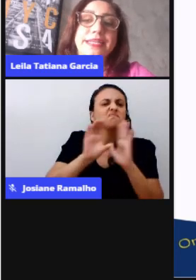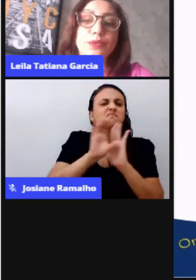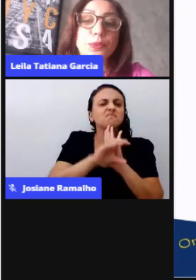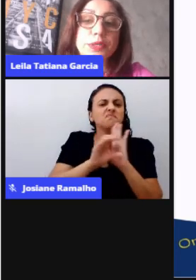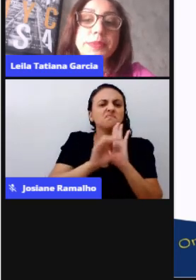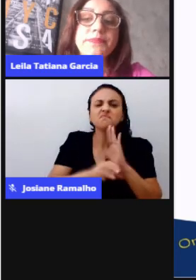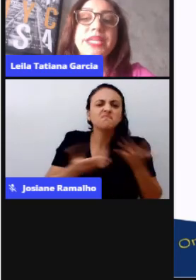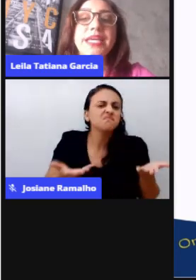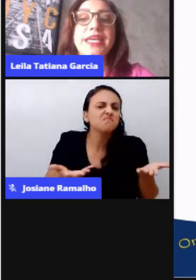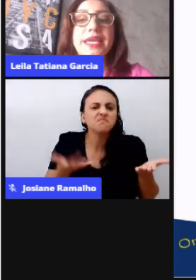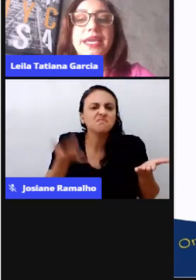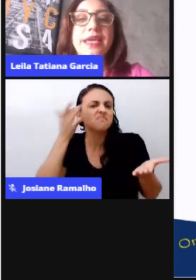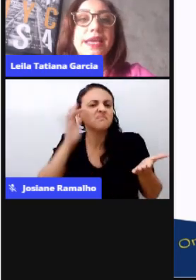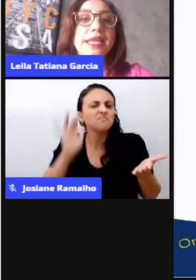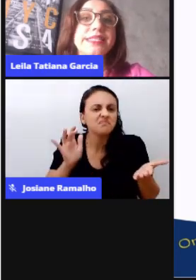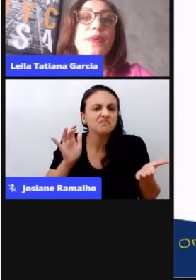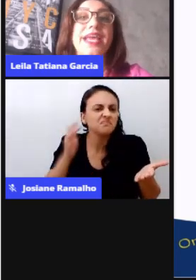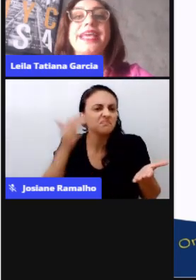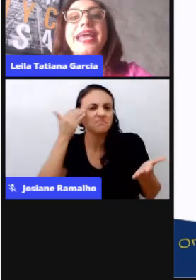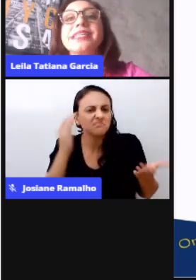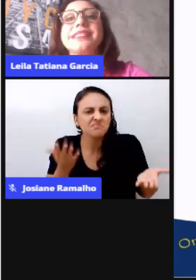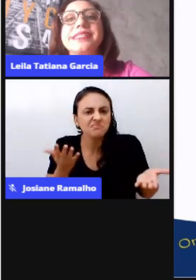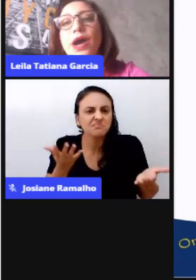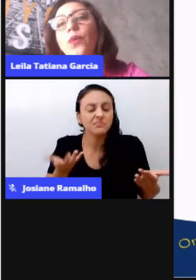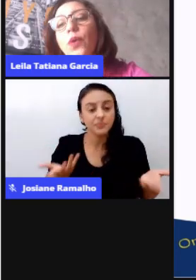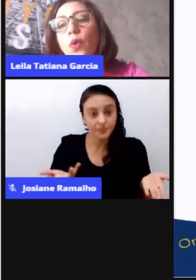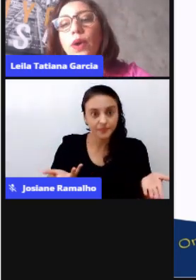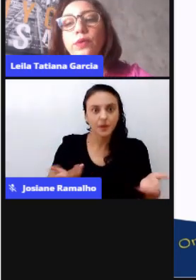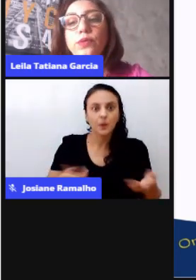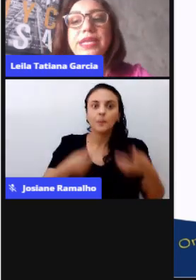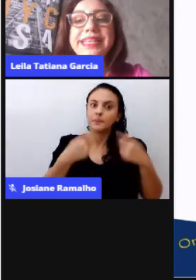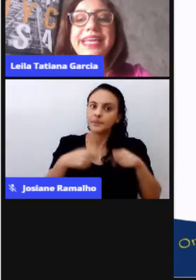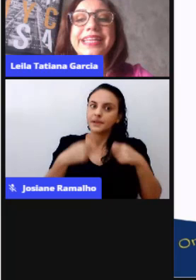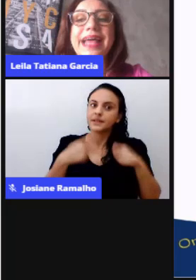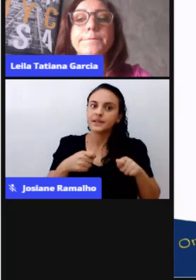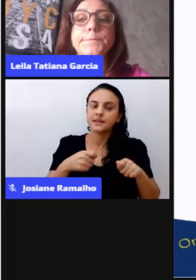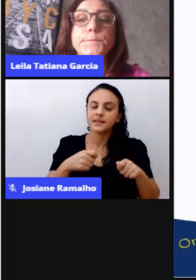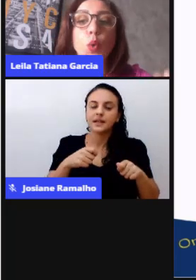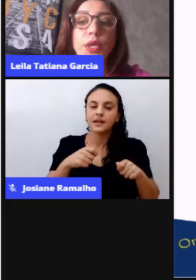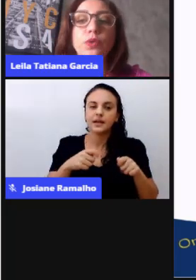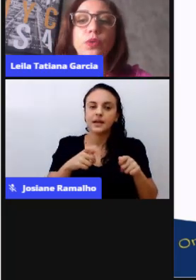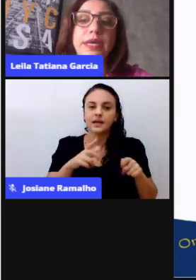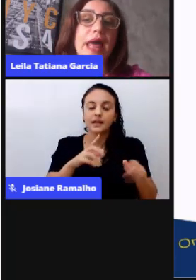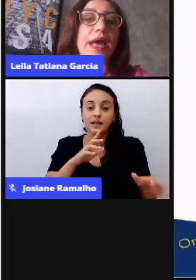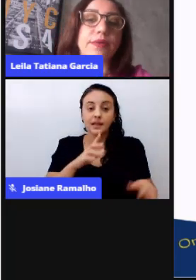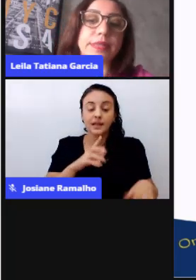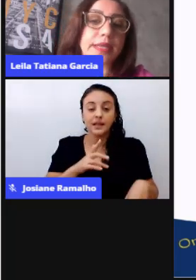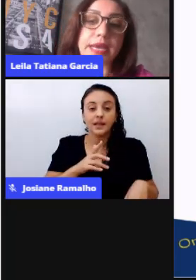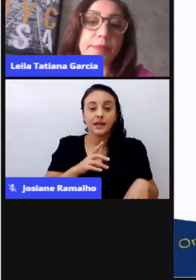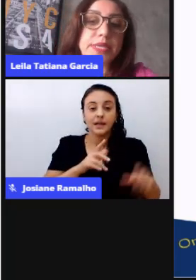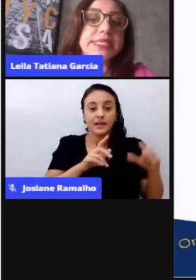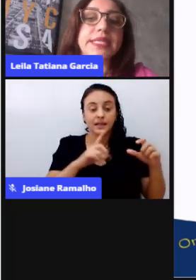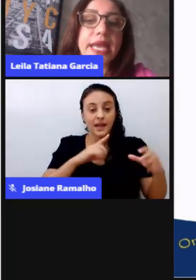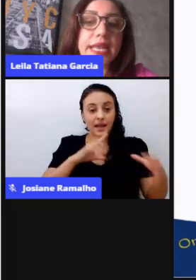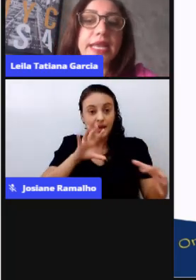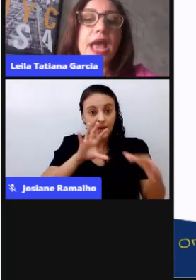realidade de cada turma e, em relação à criação, o aluno ele tem que estar muito claro na cabeça dele